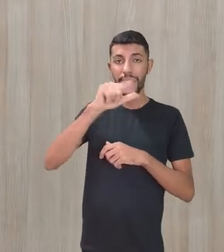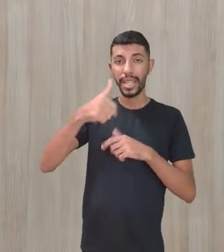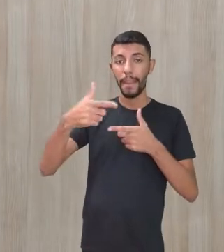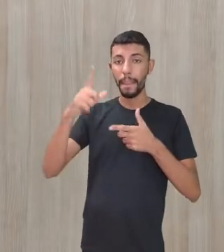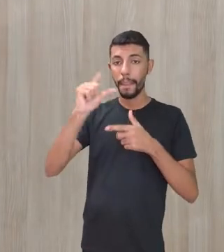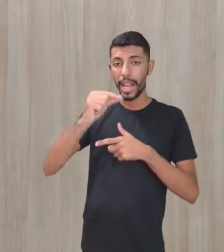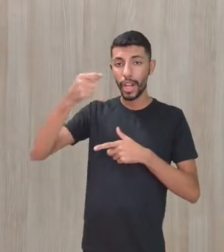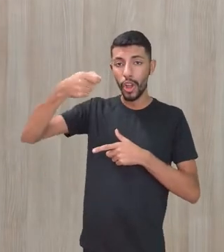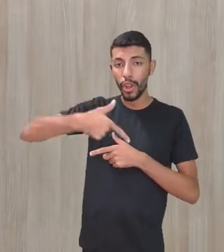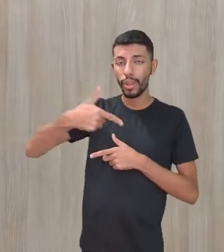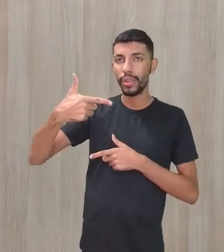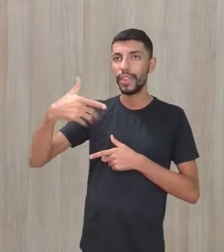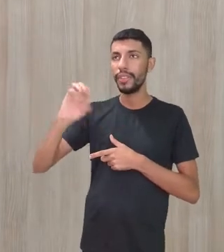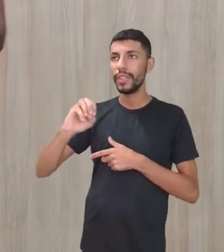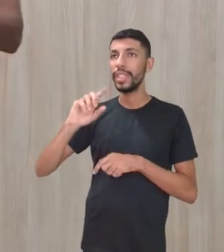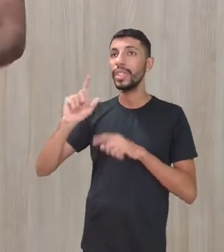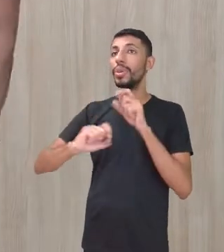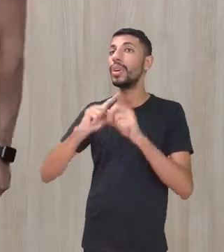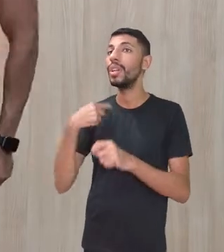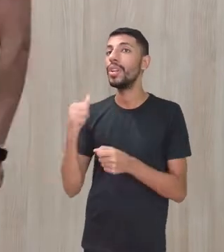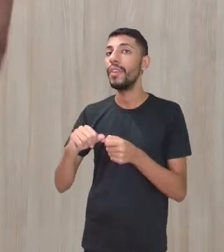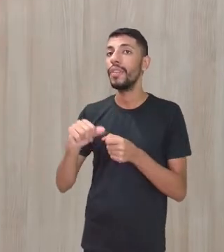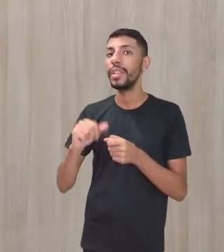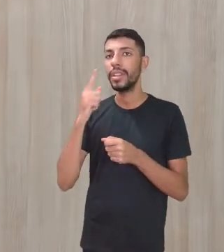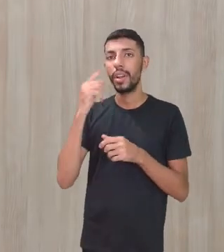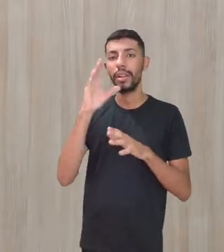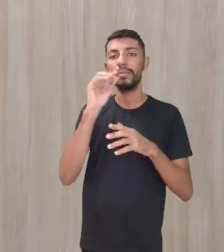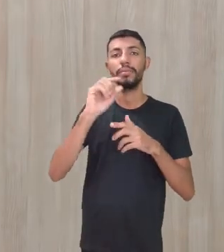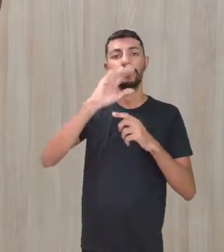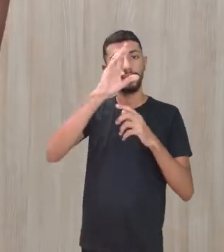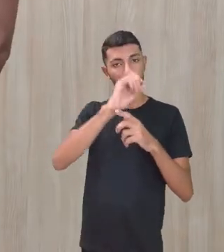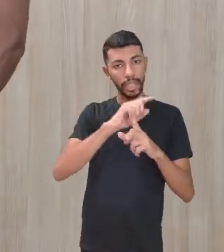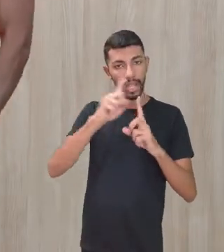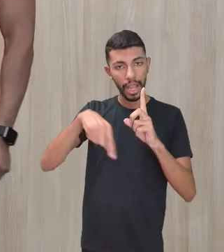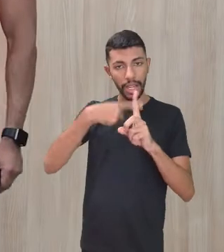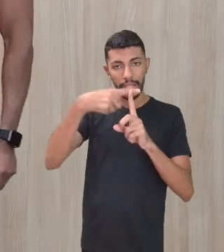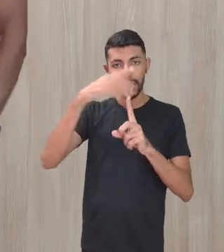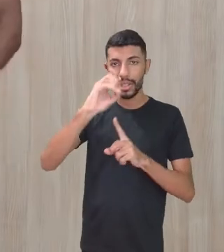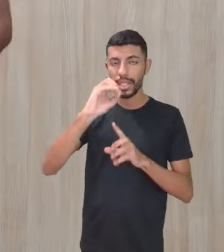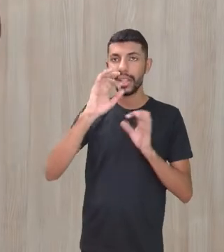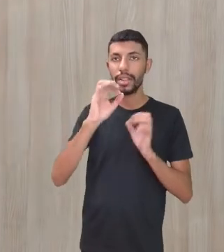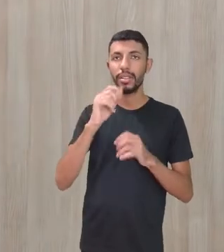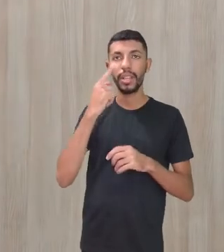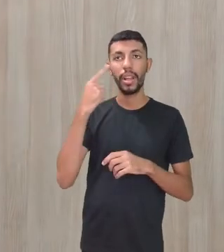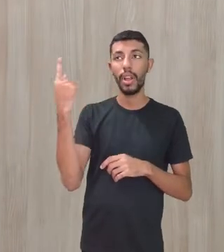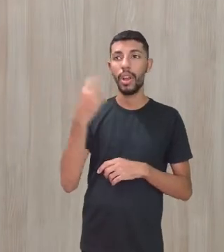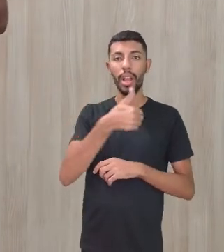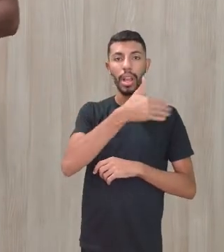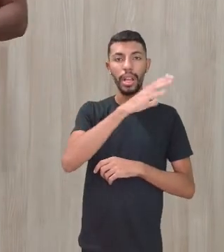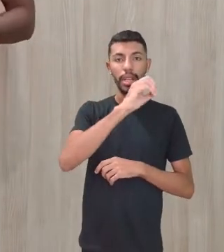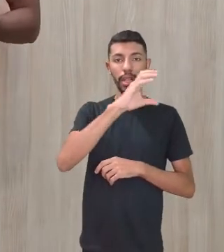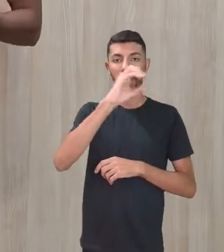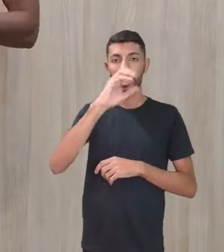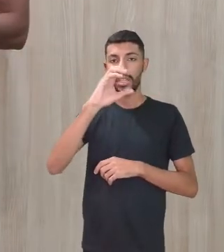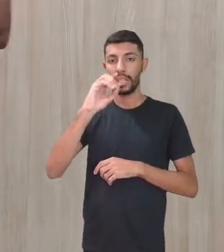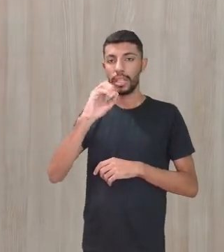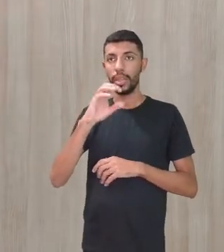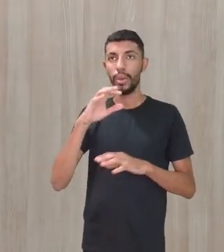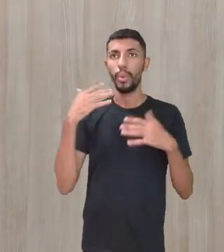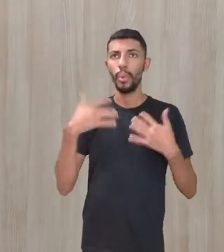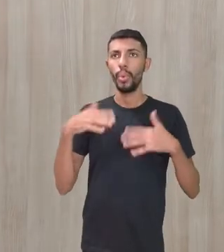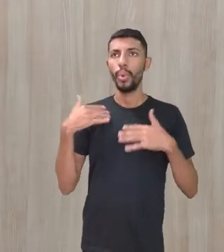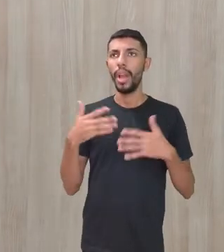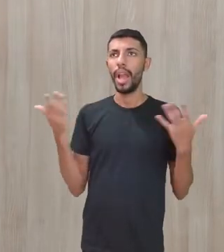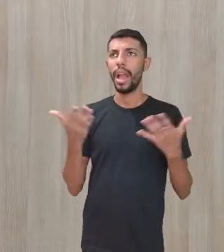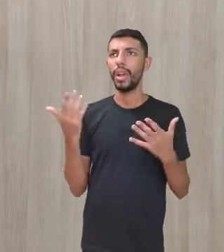20. O que é que a gente faz? Coloca um zerinho do lado do 10. Ficou 100. Opa, Pedrinho, agora eu vou colocar